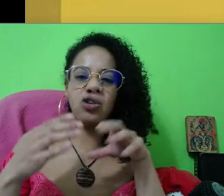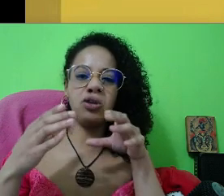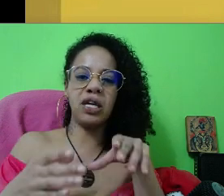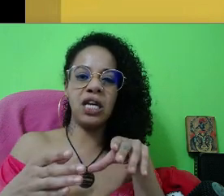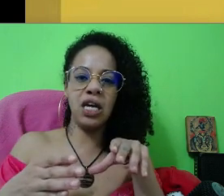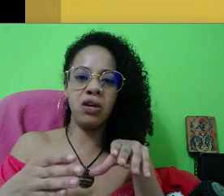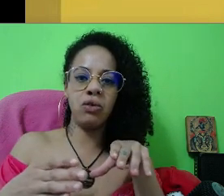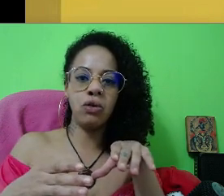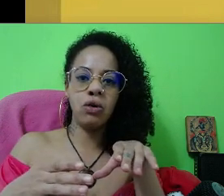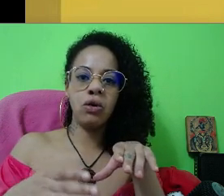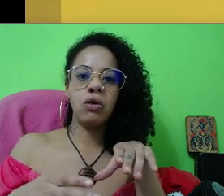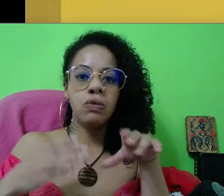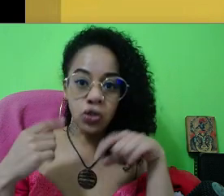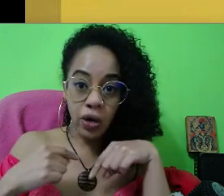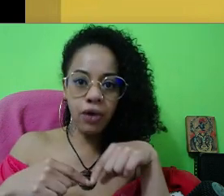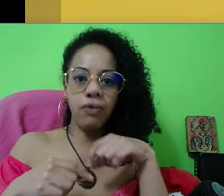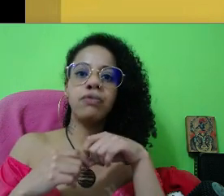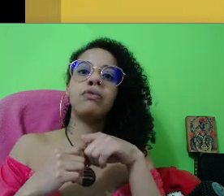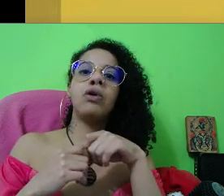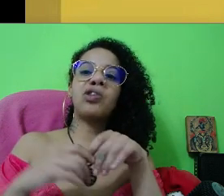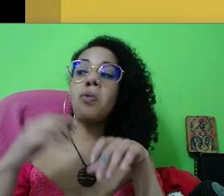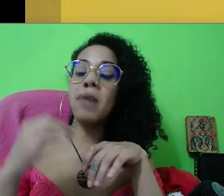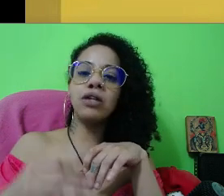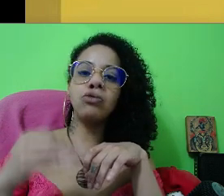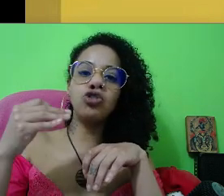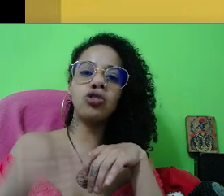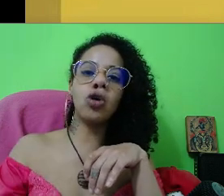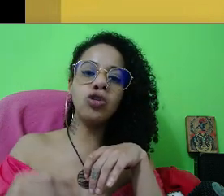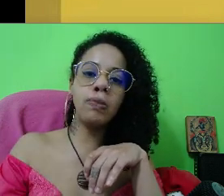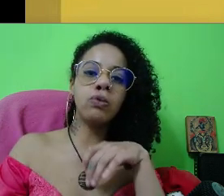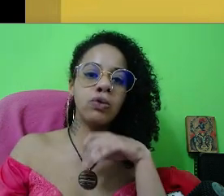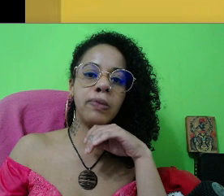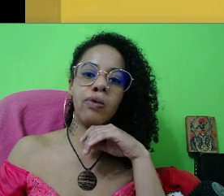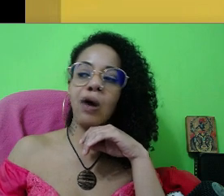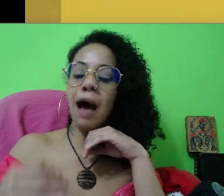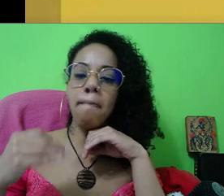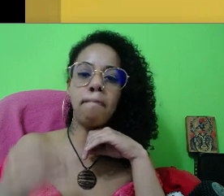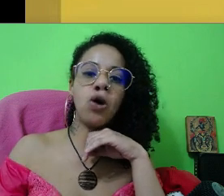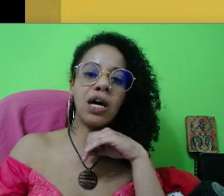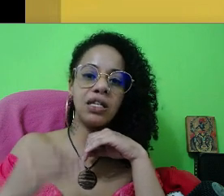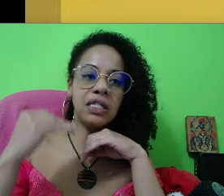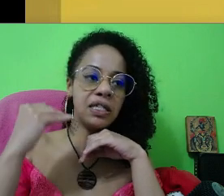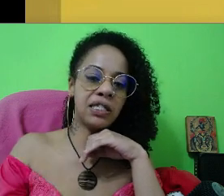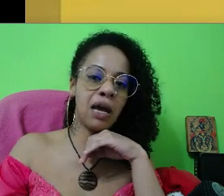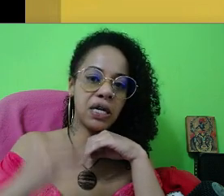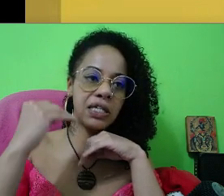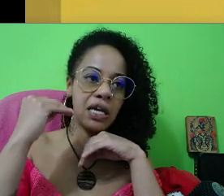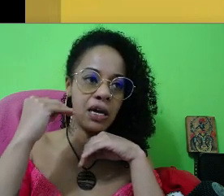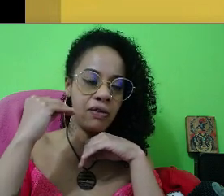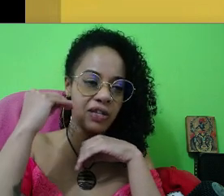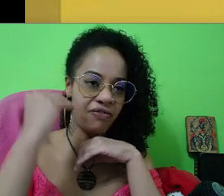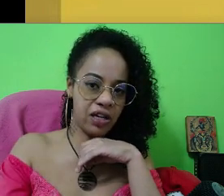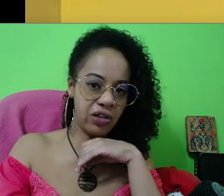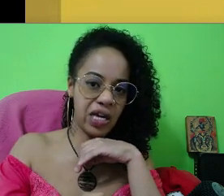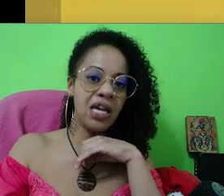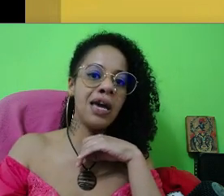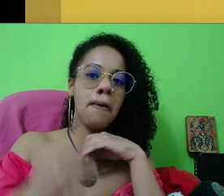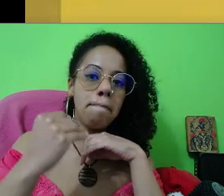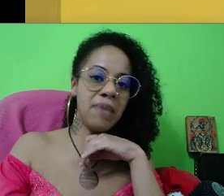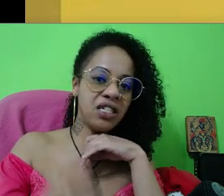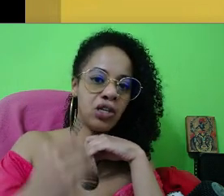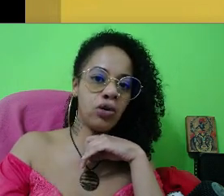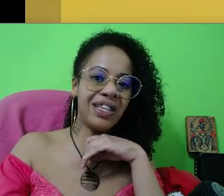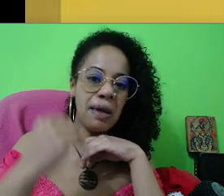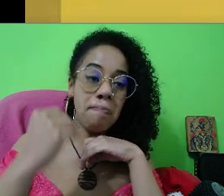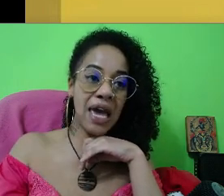mundo sabe aqueles cachorrinho pequenininho sou eu eu tenho medo de todo mundo meu a desse sistema que você tá falando aí